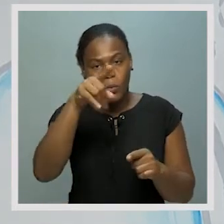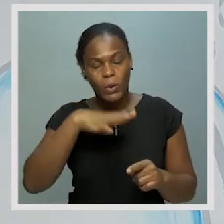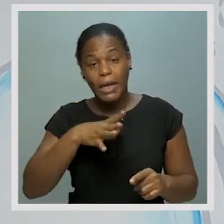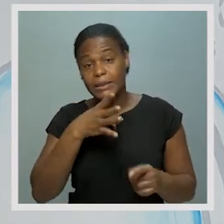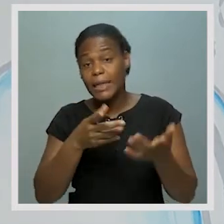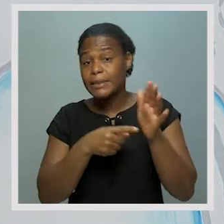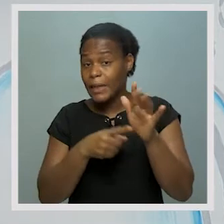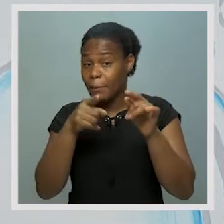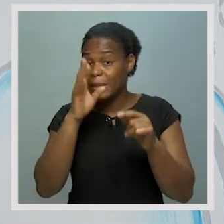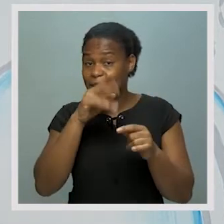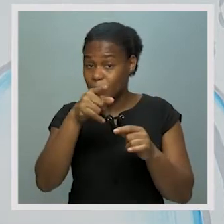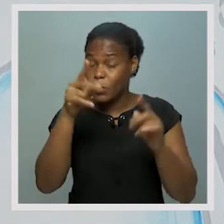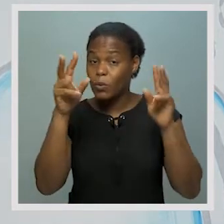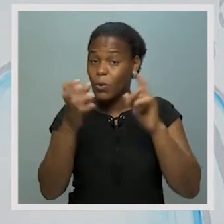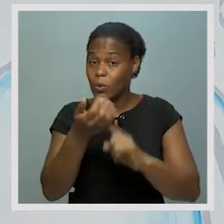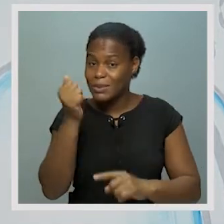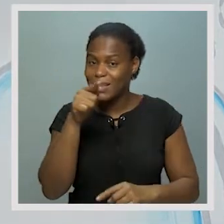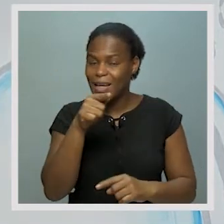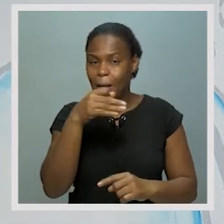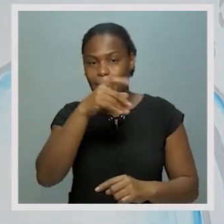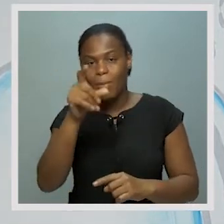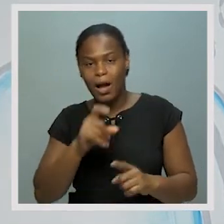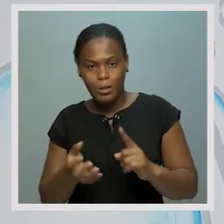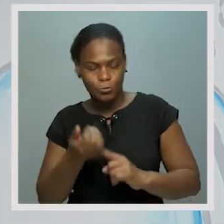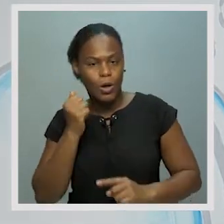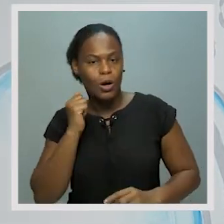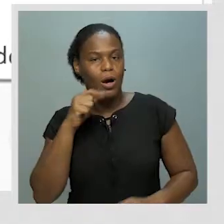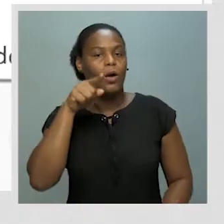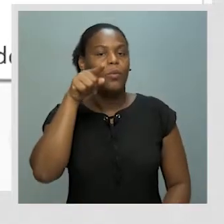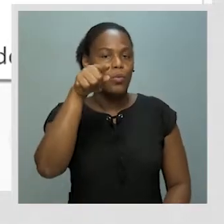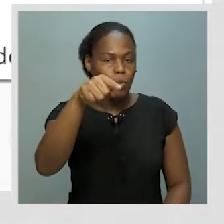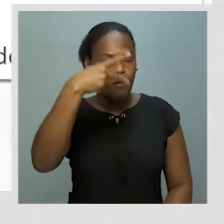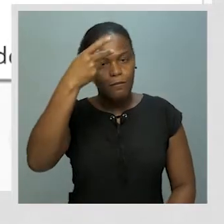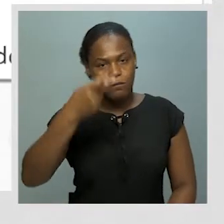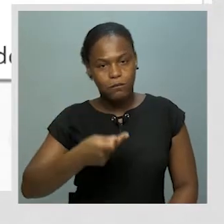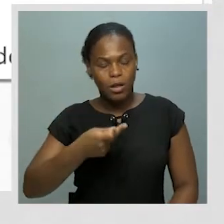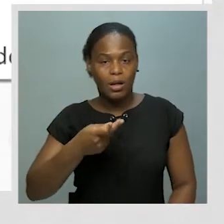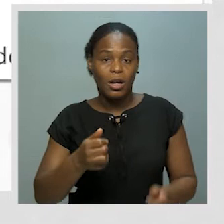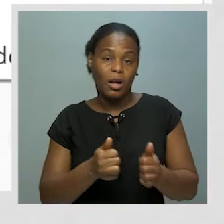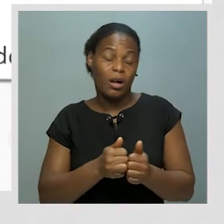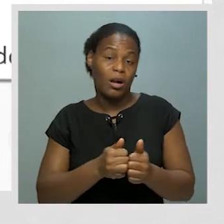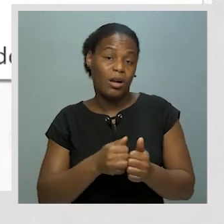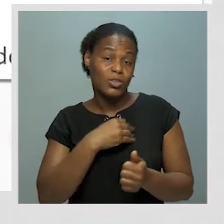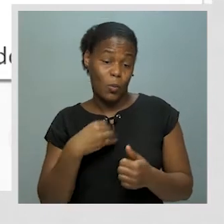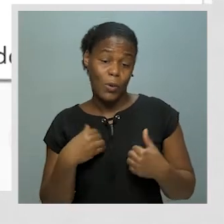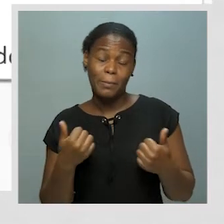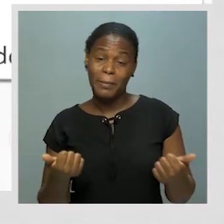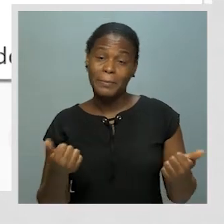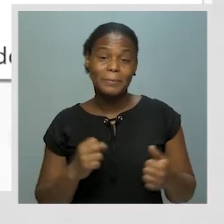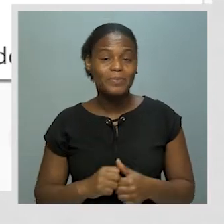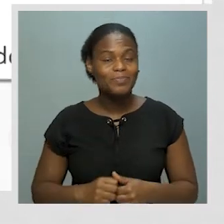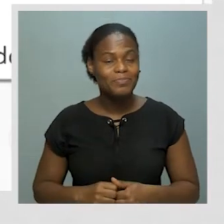querendo dizer, se você conseguir conquistar a paz, você ficará com uma boa